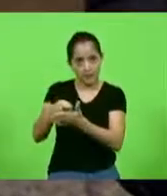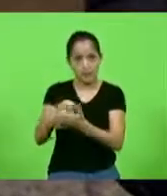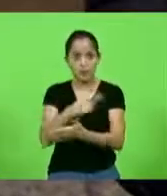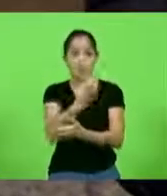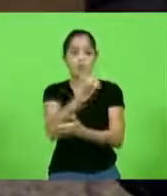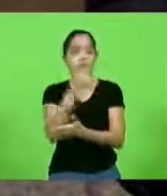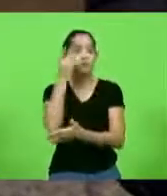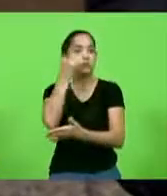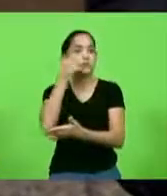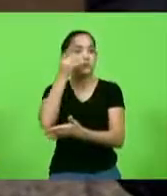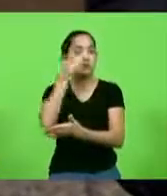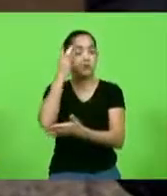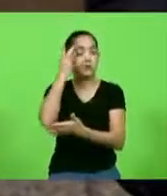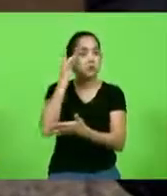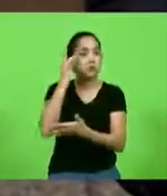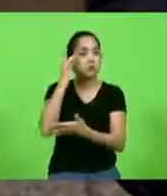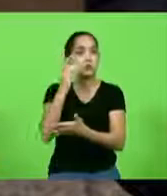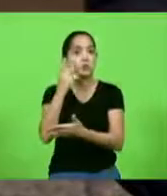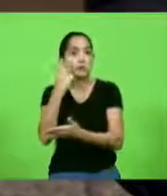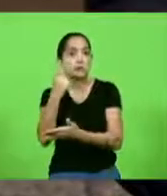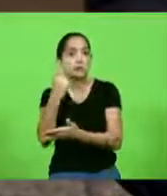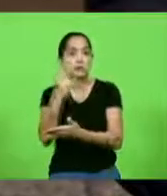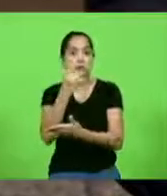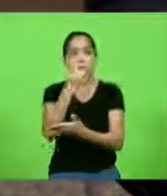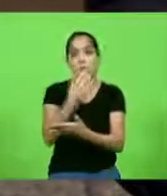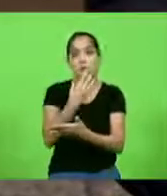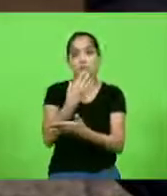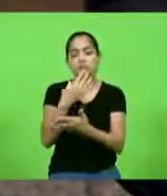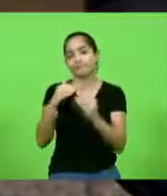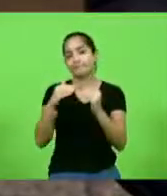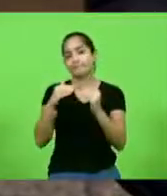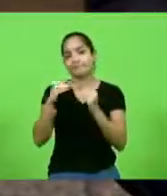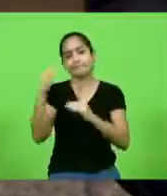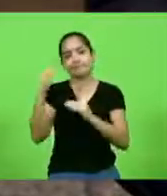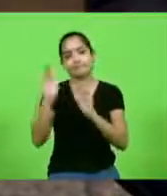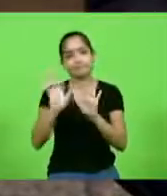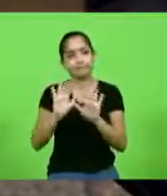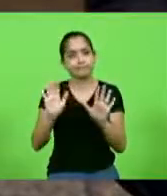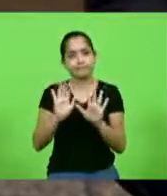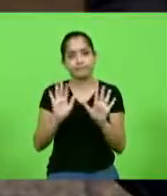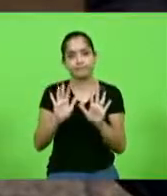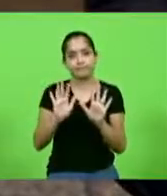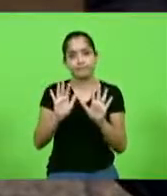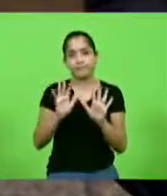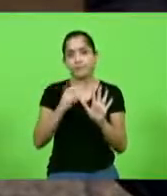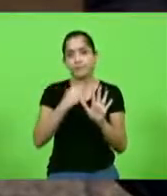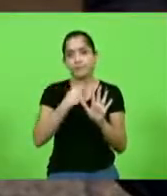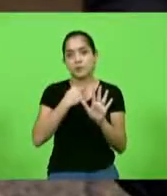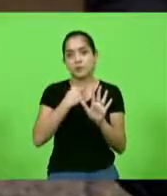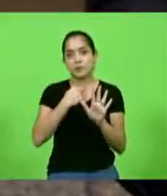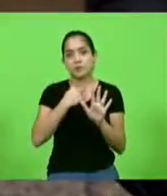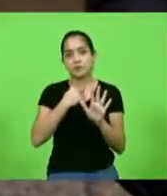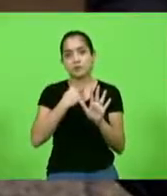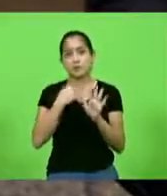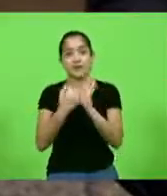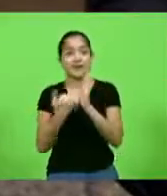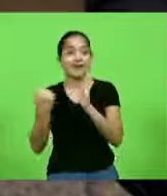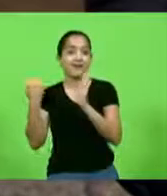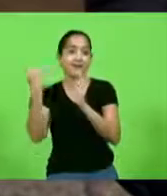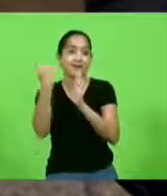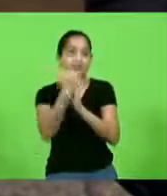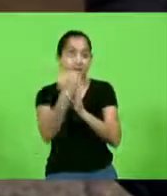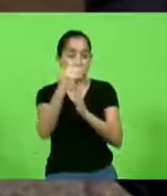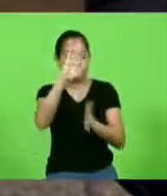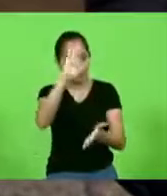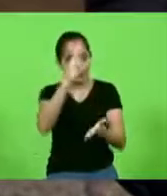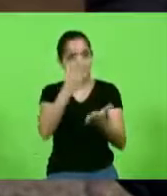aqui achou que isso era interessante. Eu não posso concordar com isso. Eu não tenho como concordar com isso. Isso vai muito além do que eu acredito